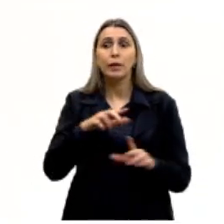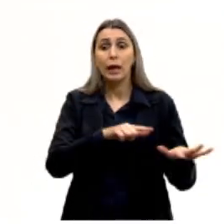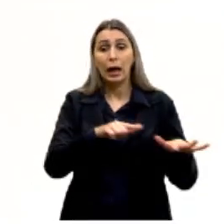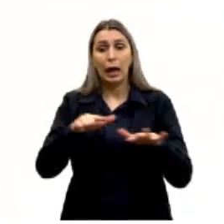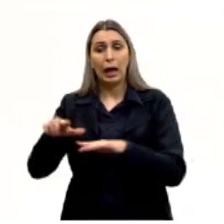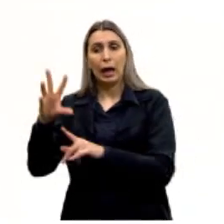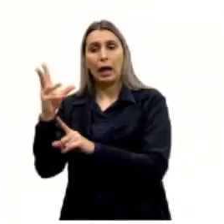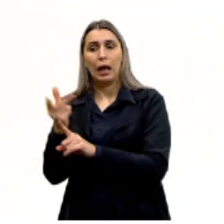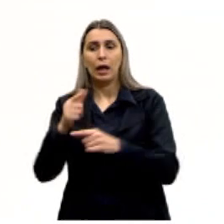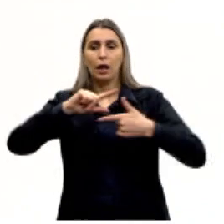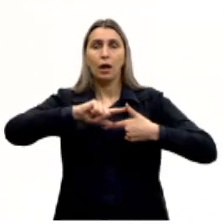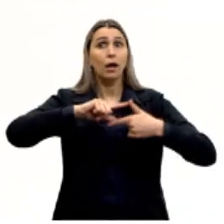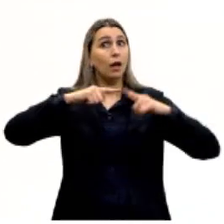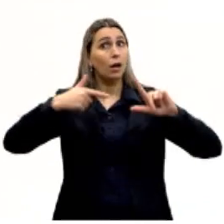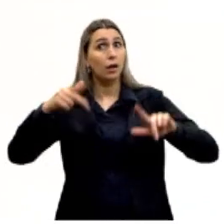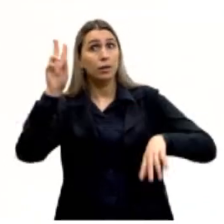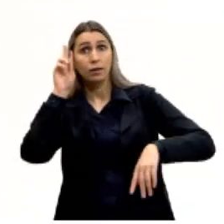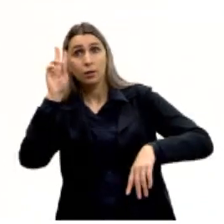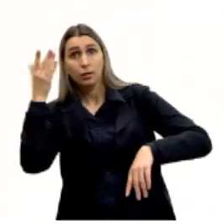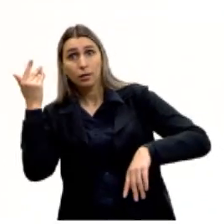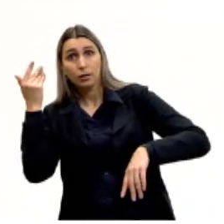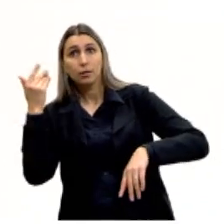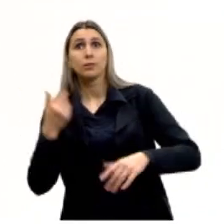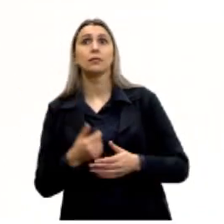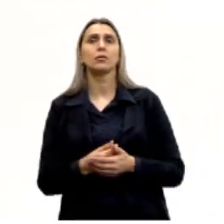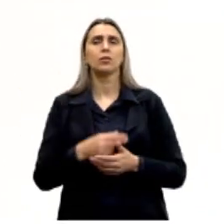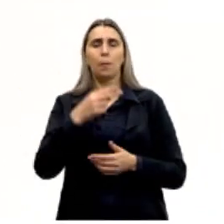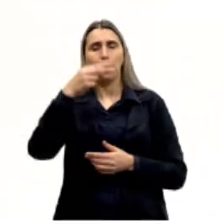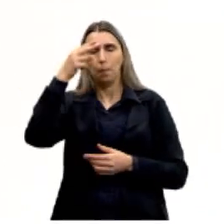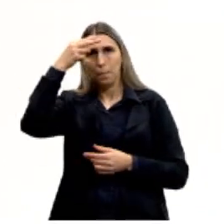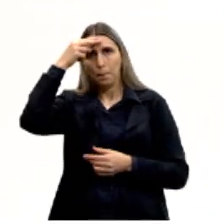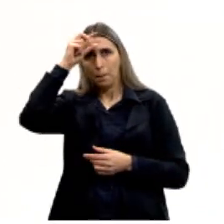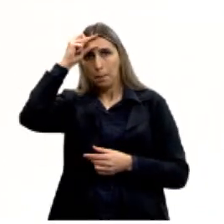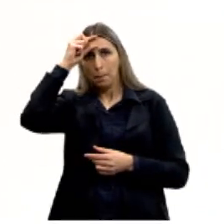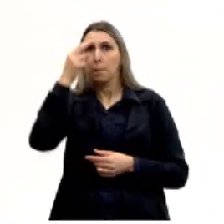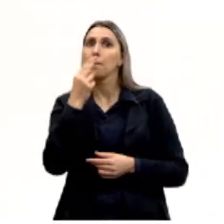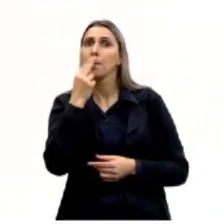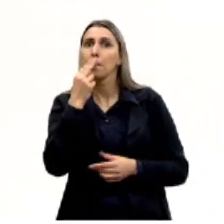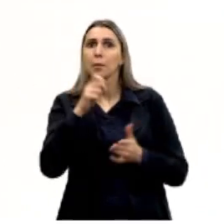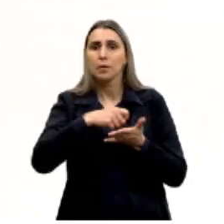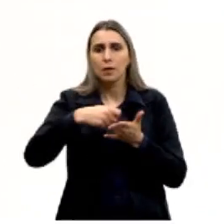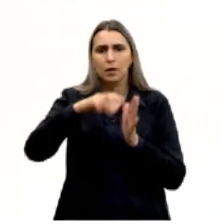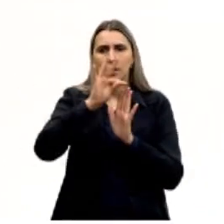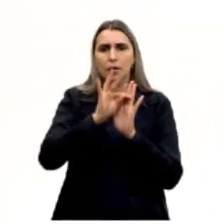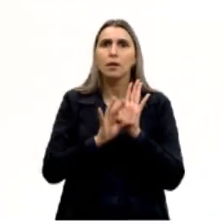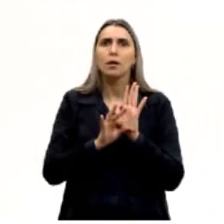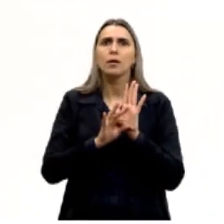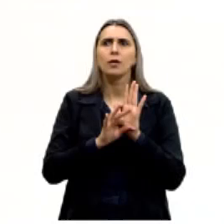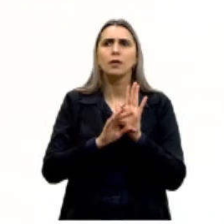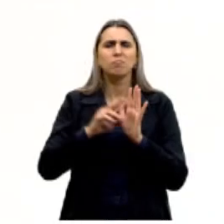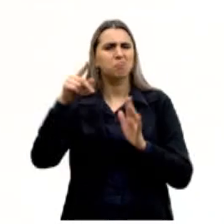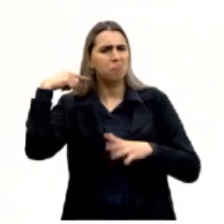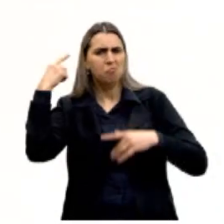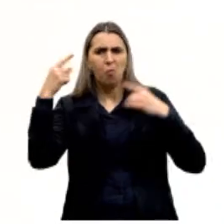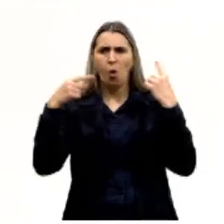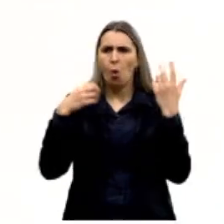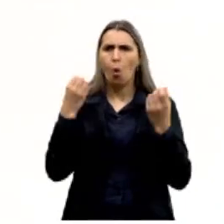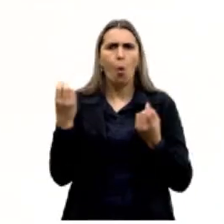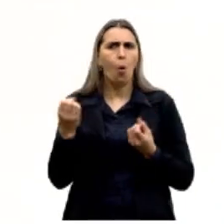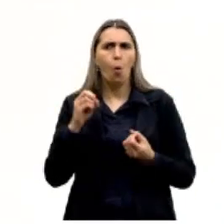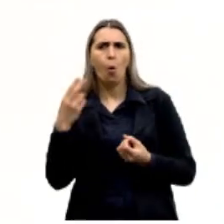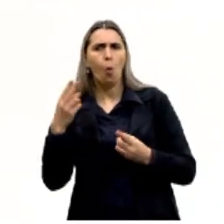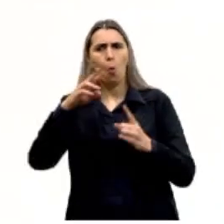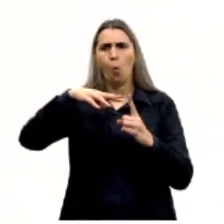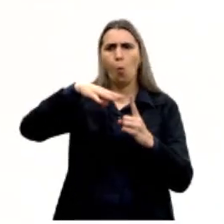semana da arte moderna lembrando Monteiro Lobato escreveu um artigo intitulado paranoia ou